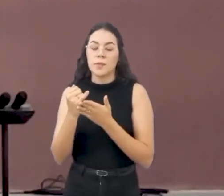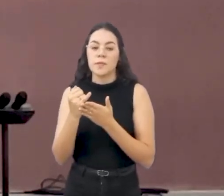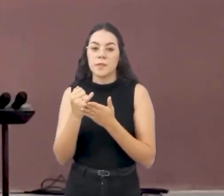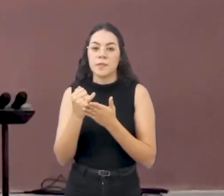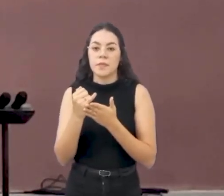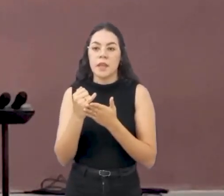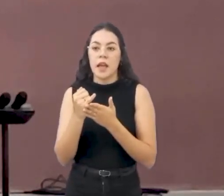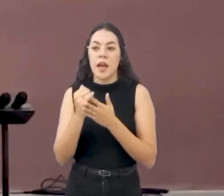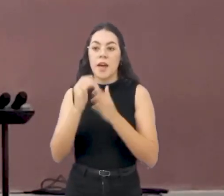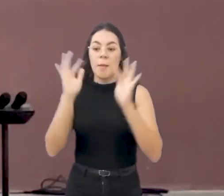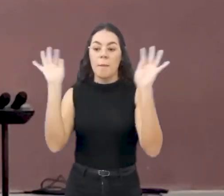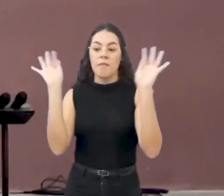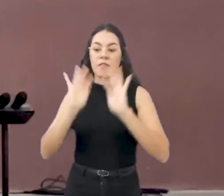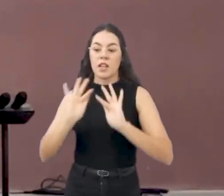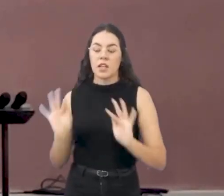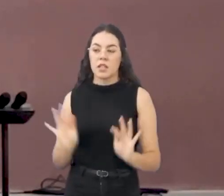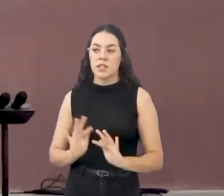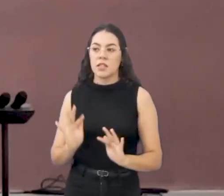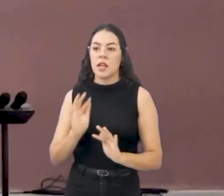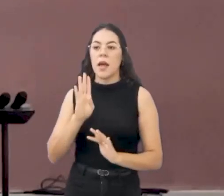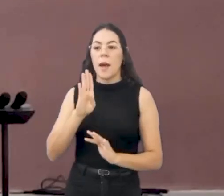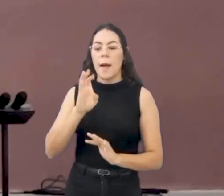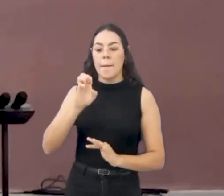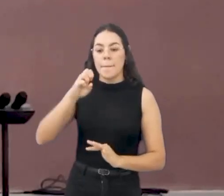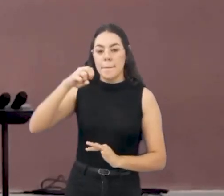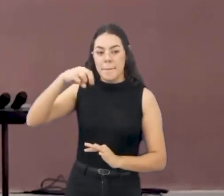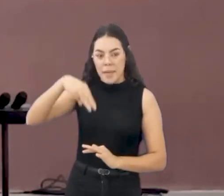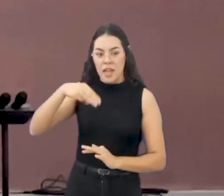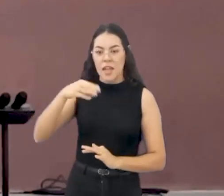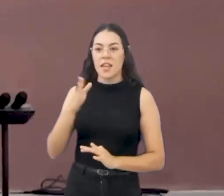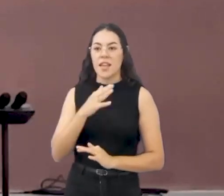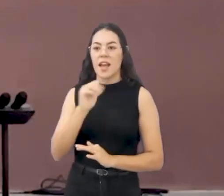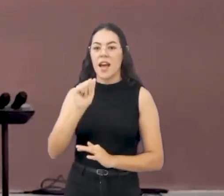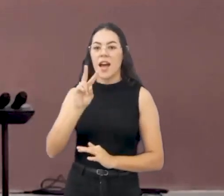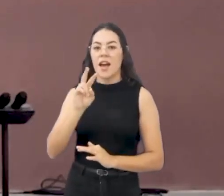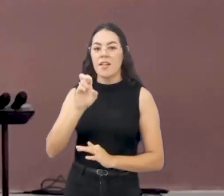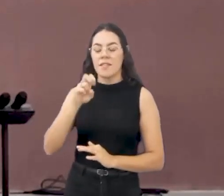às bem-aventuranças, propriamente dita, do texto.